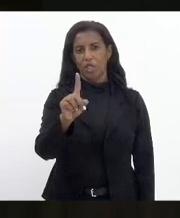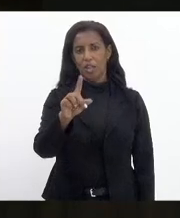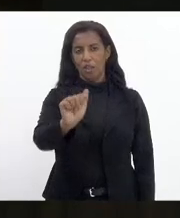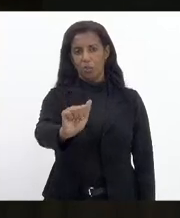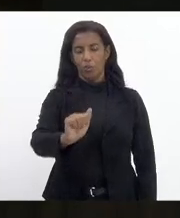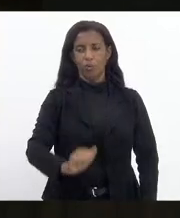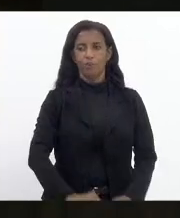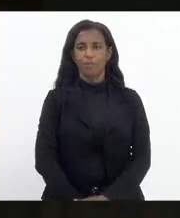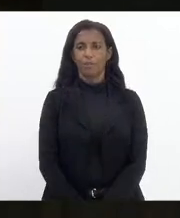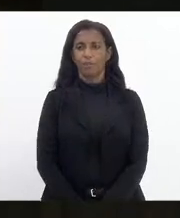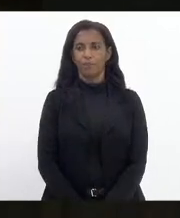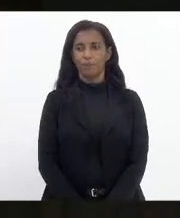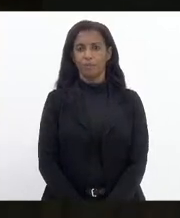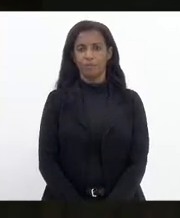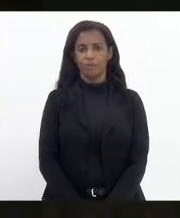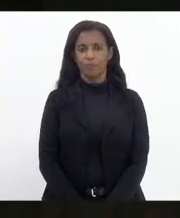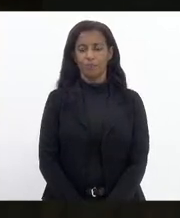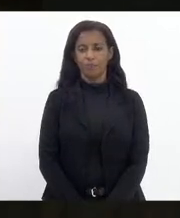Deputado Chico Machado.